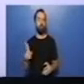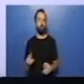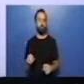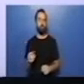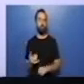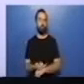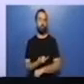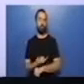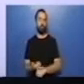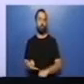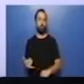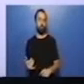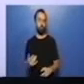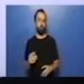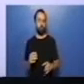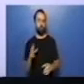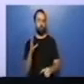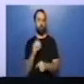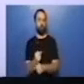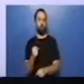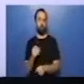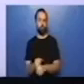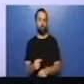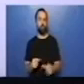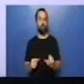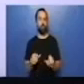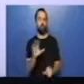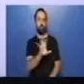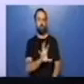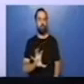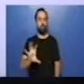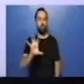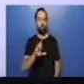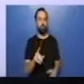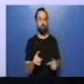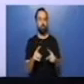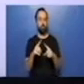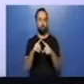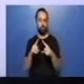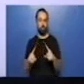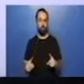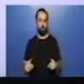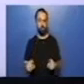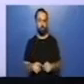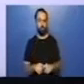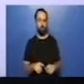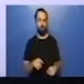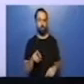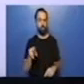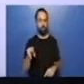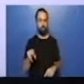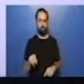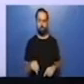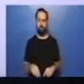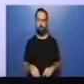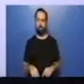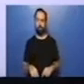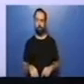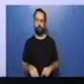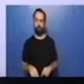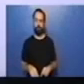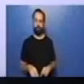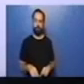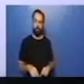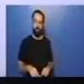calcular a área de triângulos equiláteros. Eu vou calcular de dois jeitos. Do jeito tradicional, que é a base vezes a altura dividido por